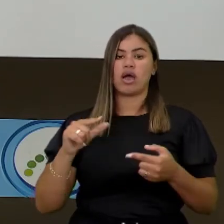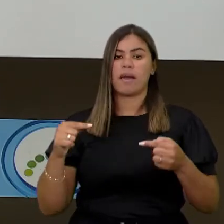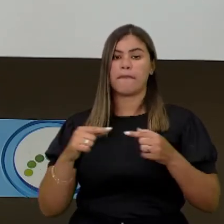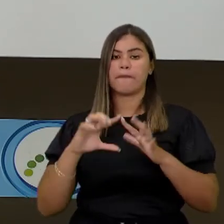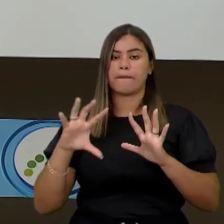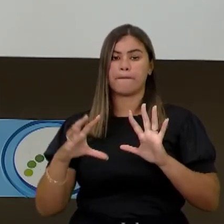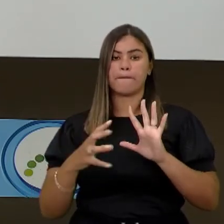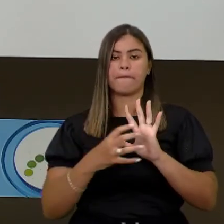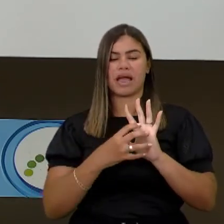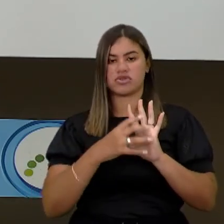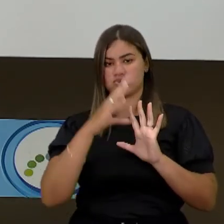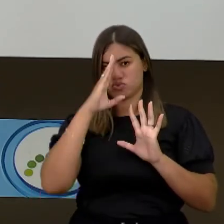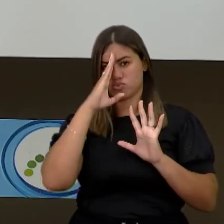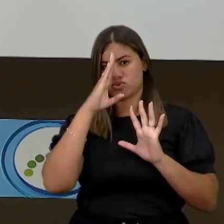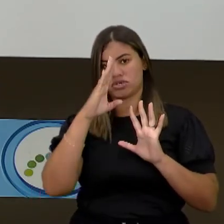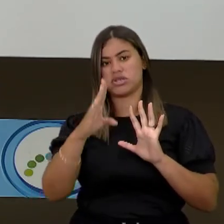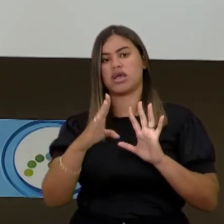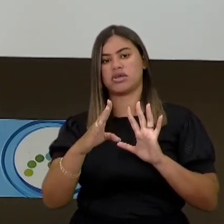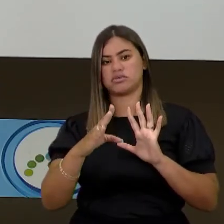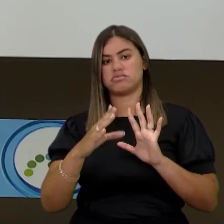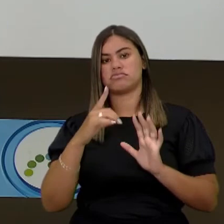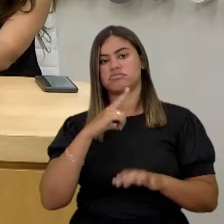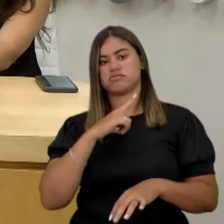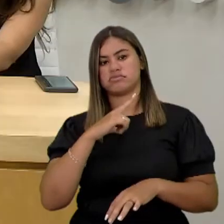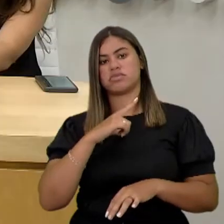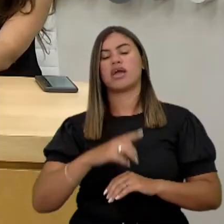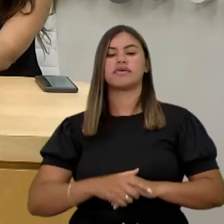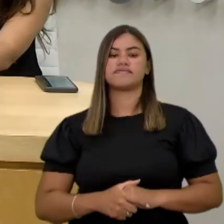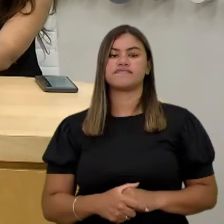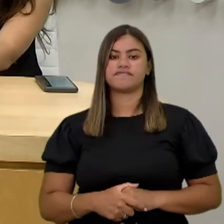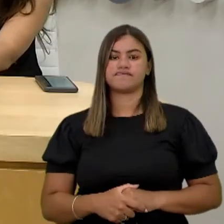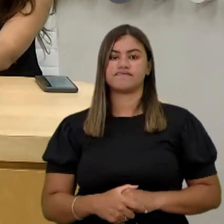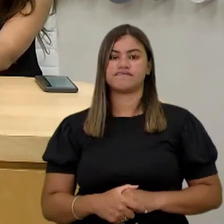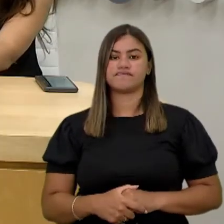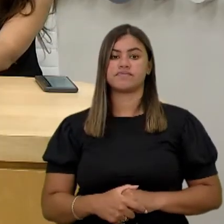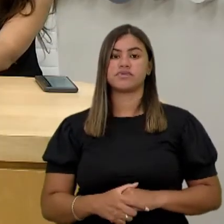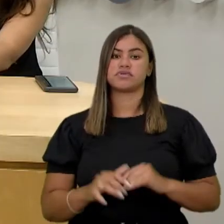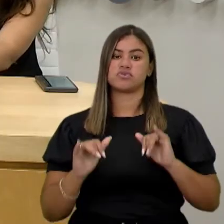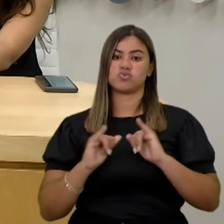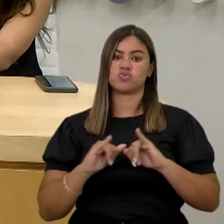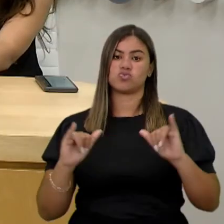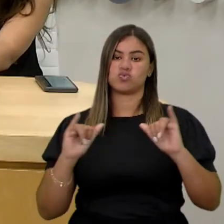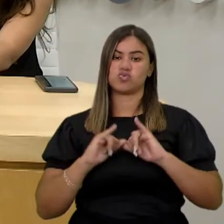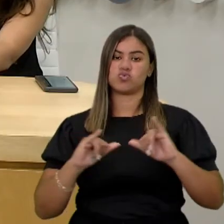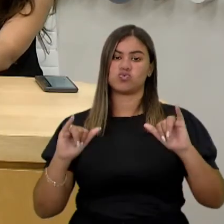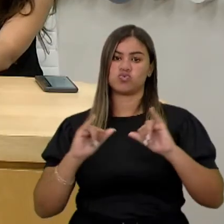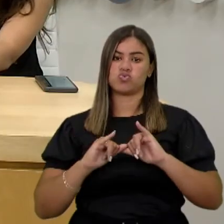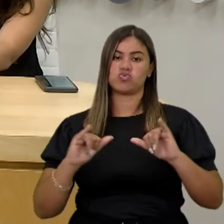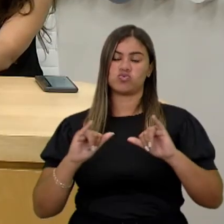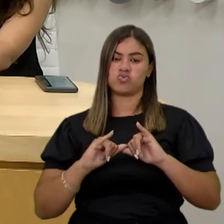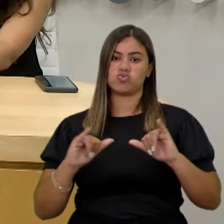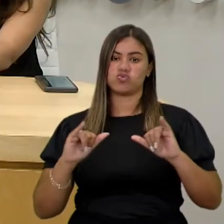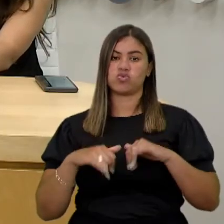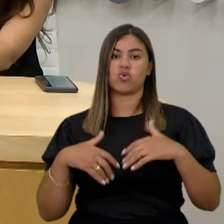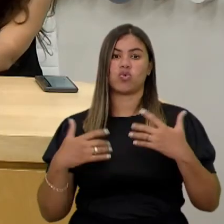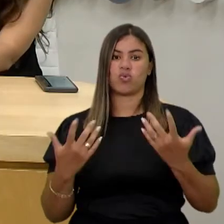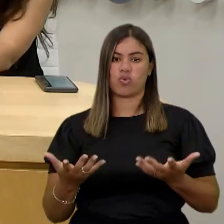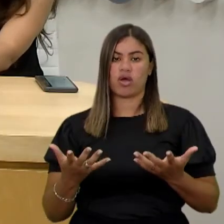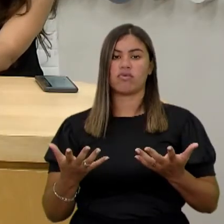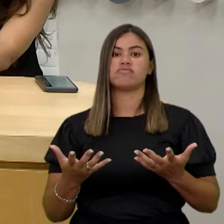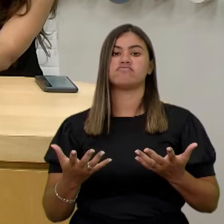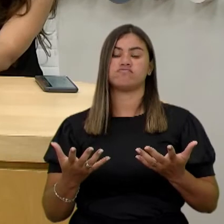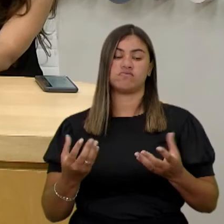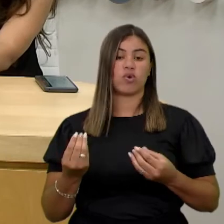afeta diretamente ou indiretamente as nossas vidas. Como essa notícia é veiculada também? Exato. Acho que nem escolhe qual, mas como,